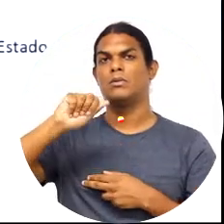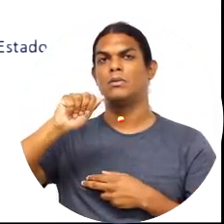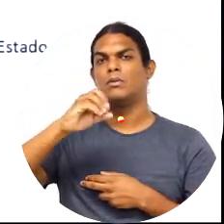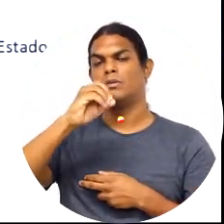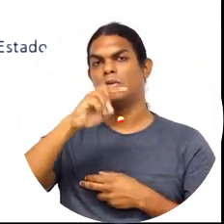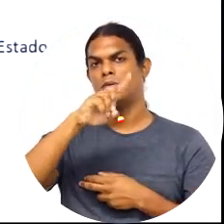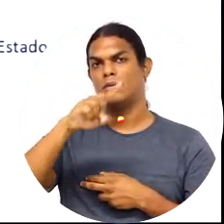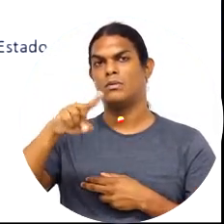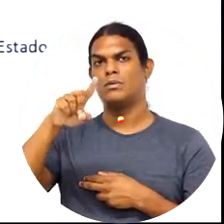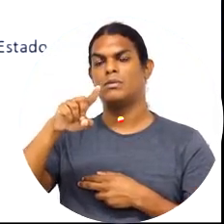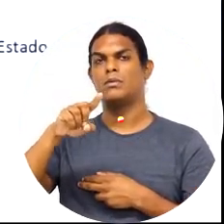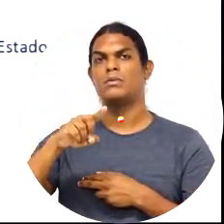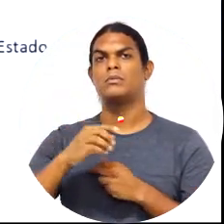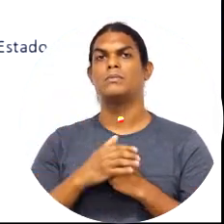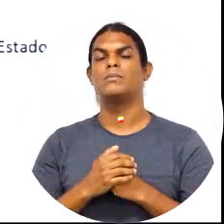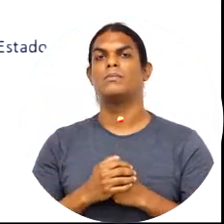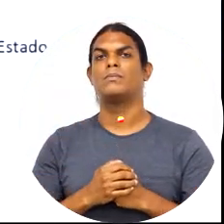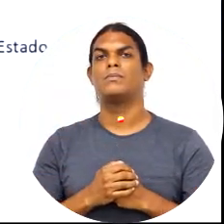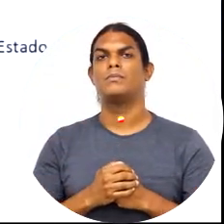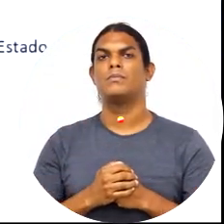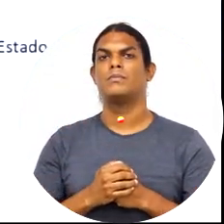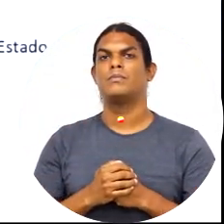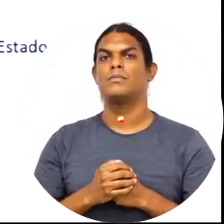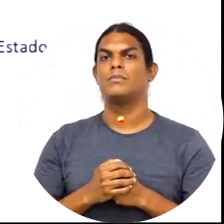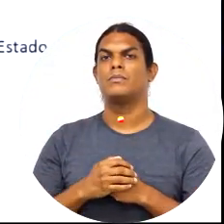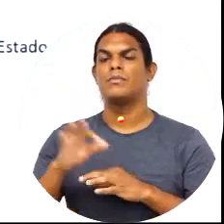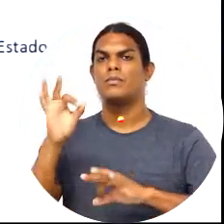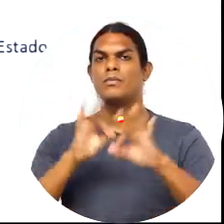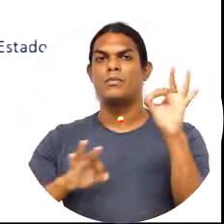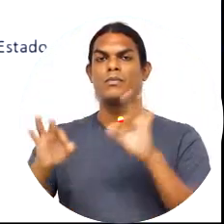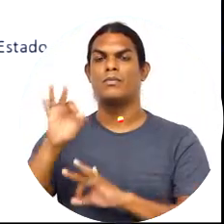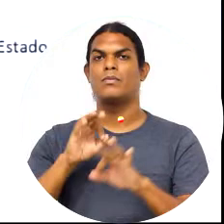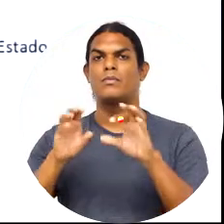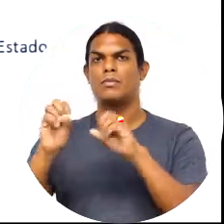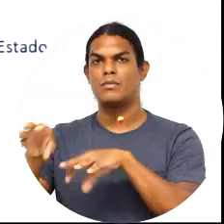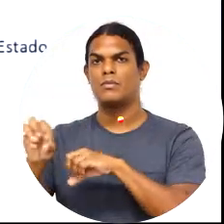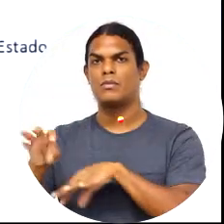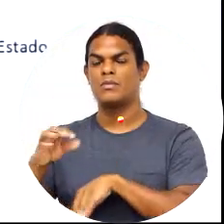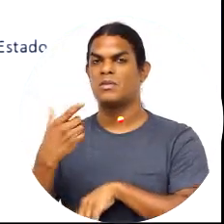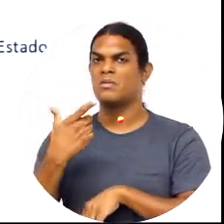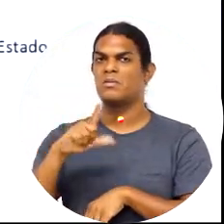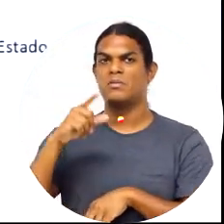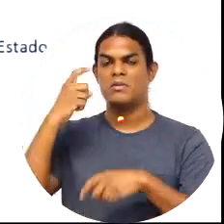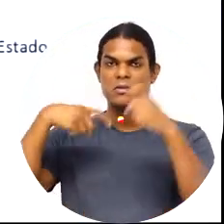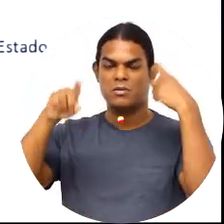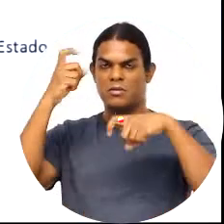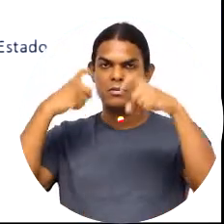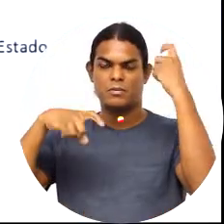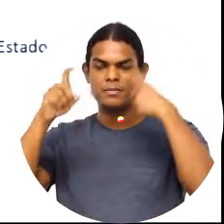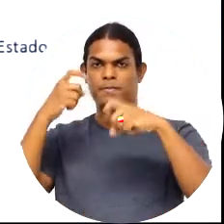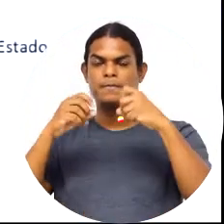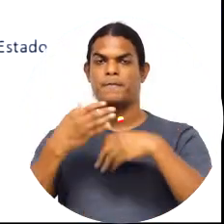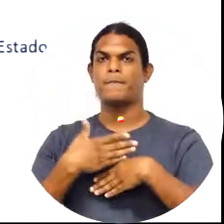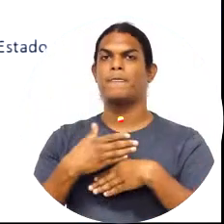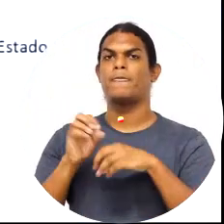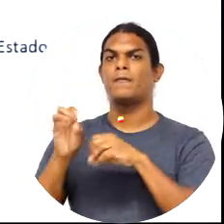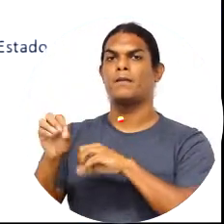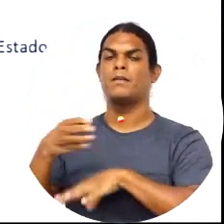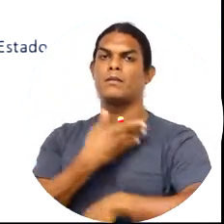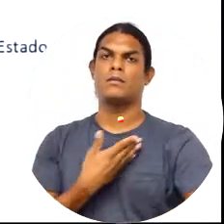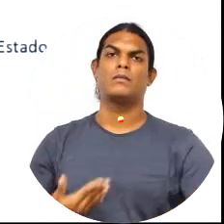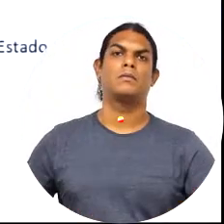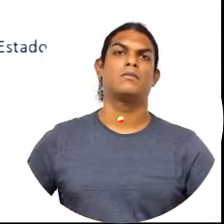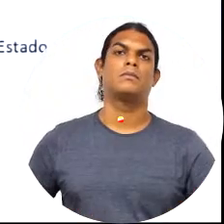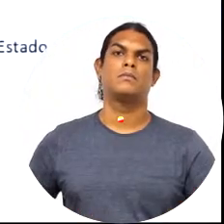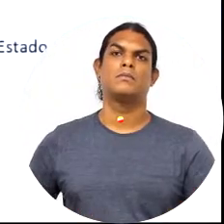seja, tudo, a União ditava tudo sobre a educação, não houve qualquer preocupação com o ensino público e a coisa